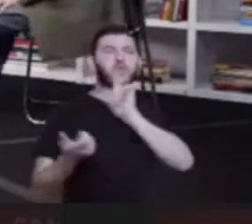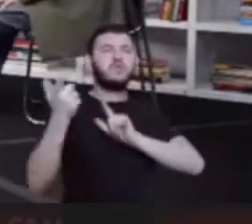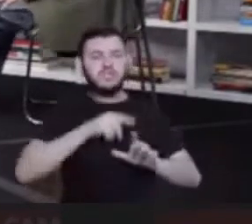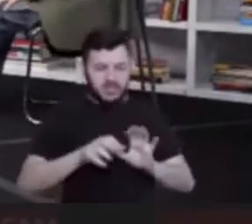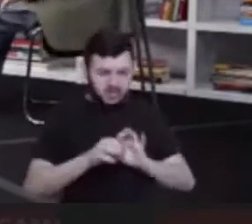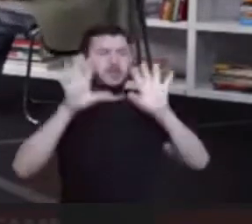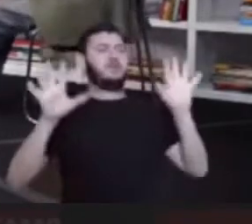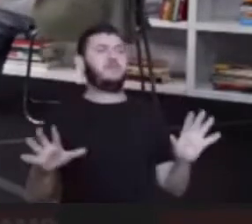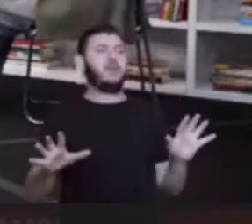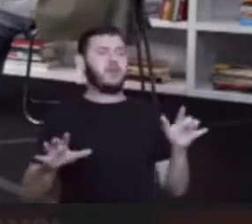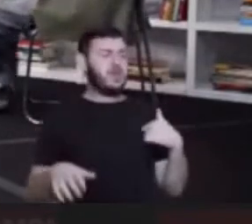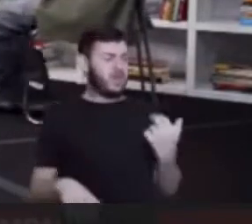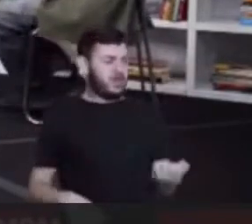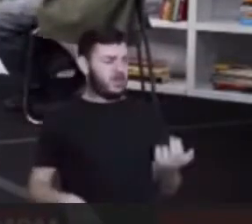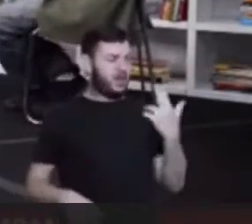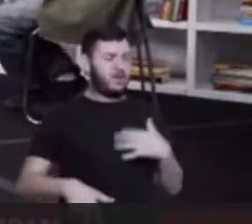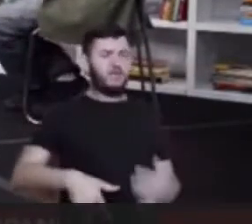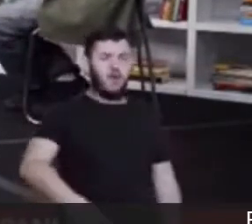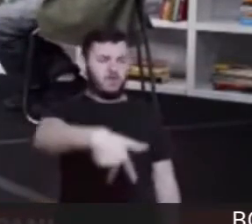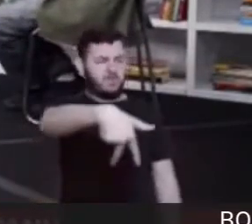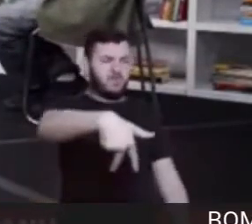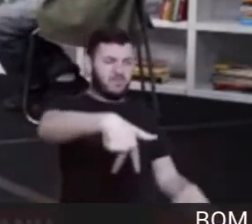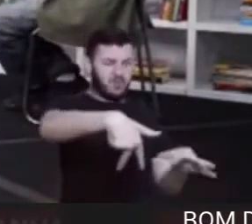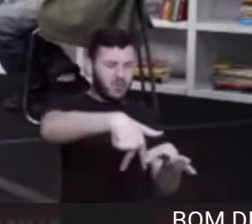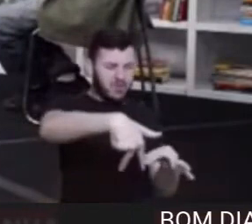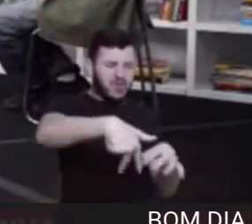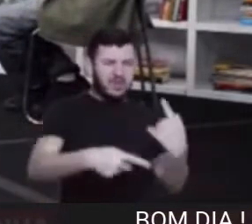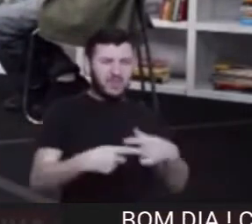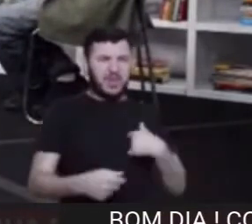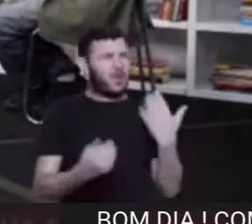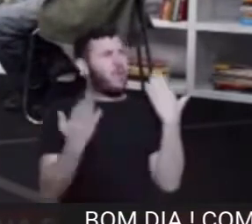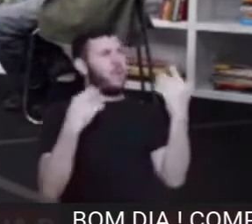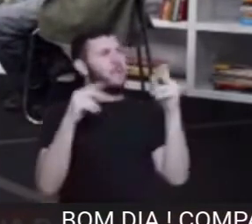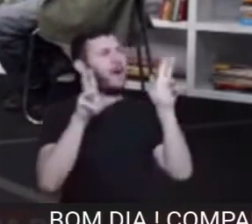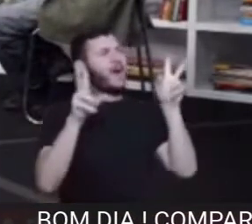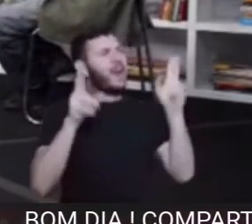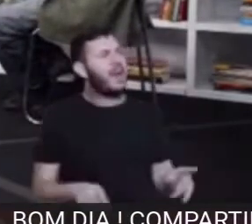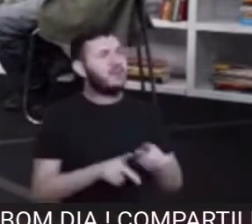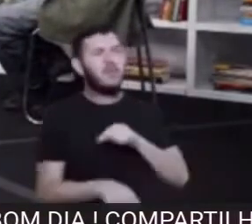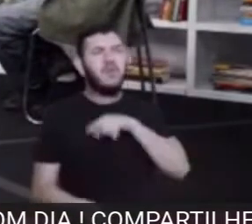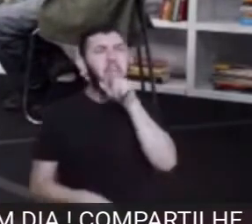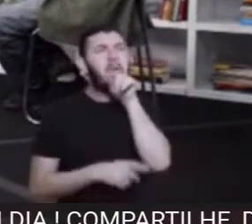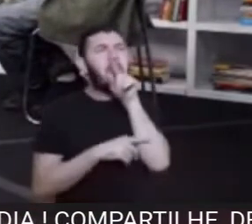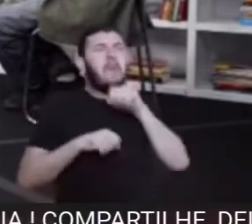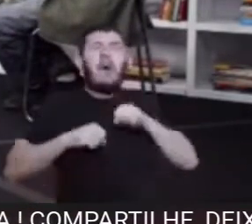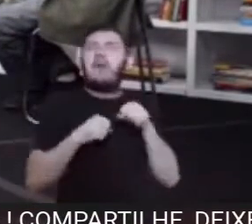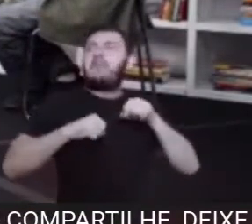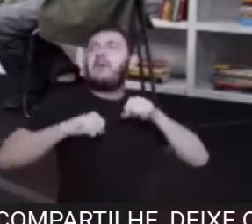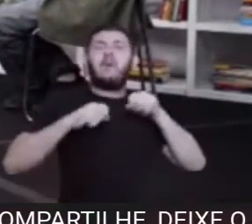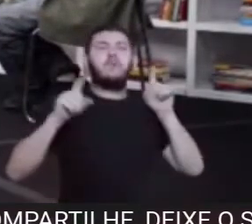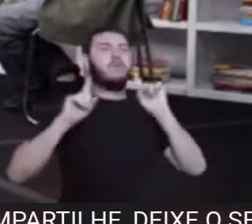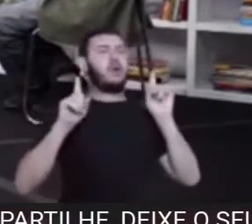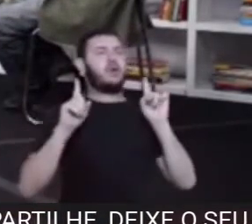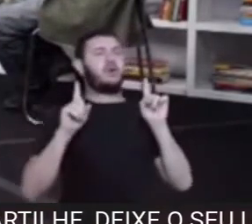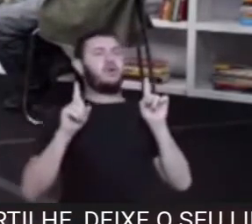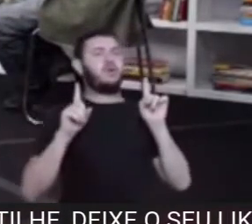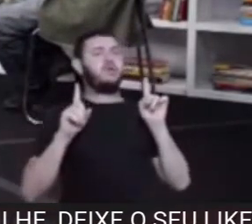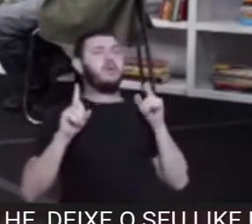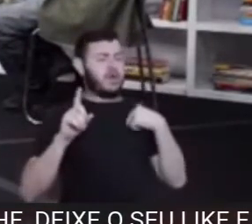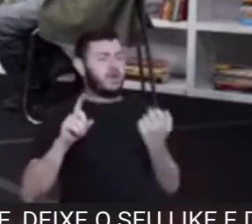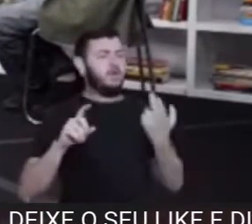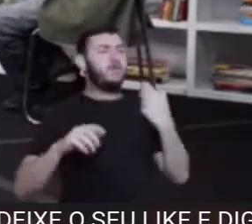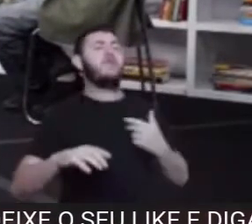não sou povo correio e não vou para casa porque minha casa não é cadeia. Vocês me prenderam, me aguentam aqui agora.